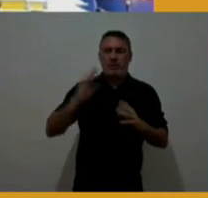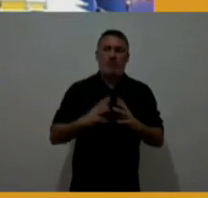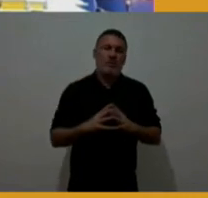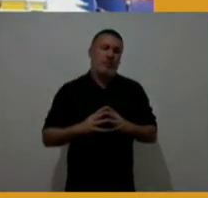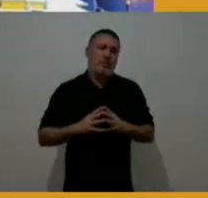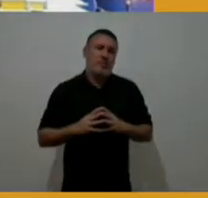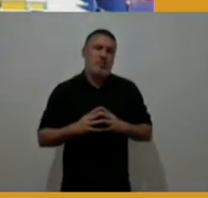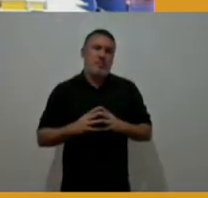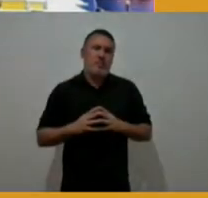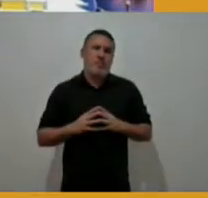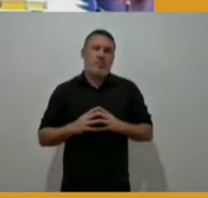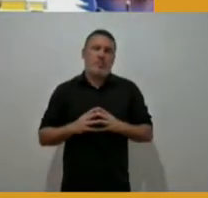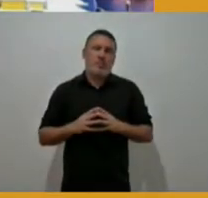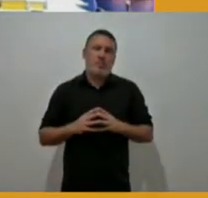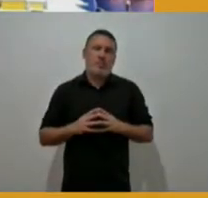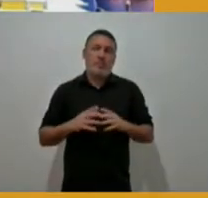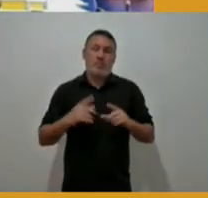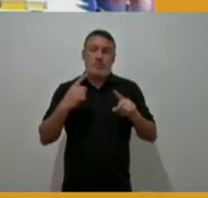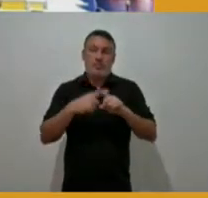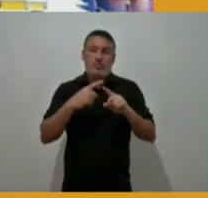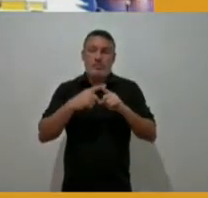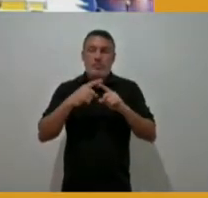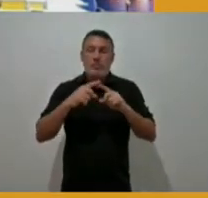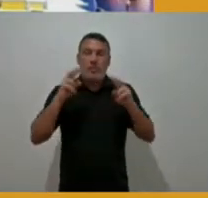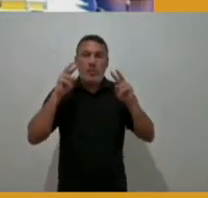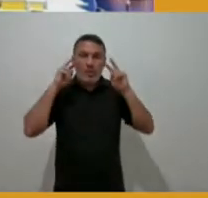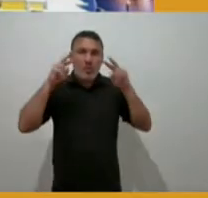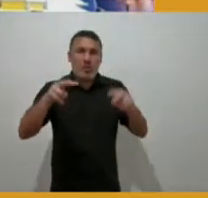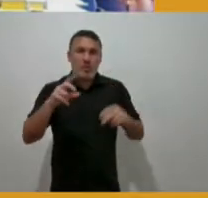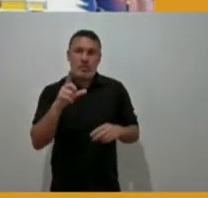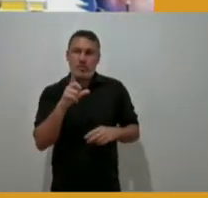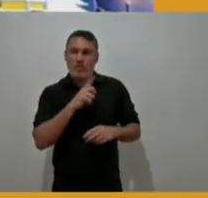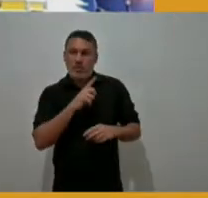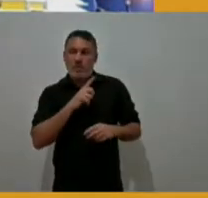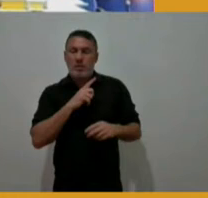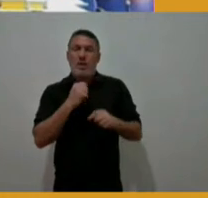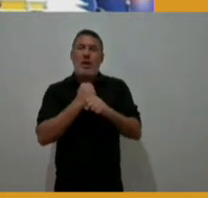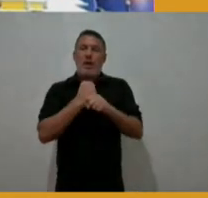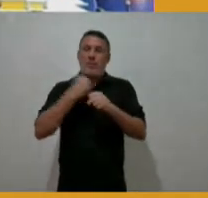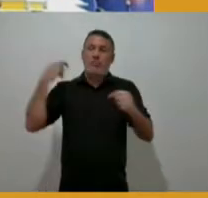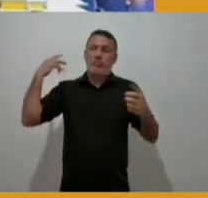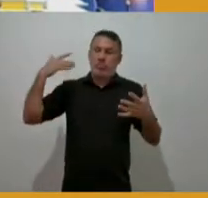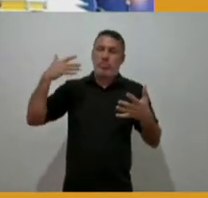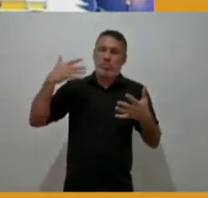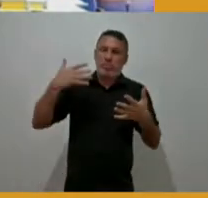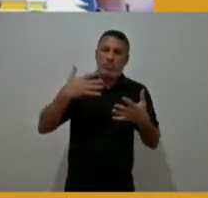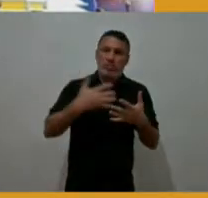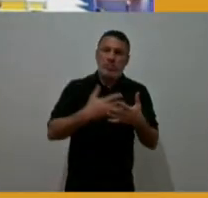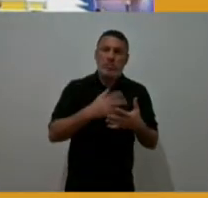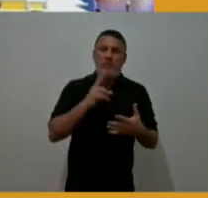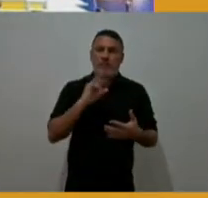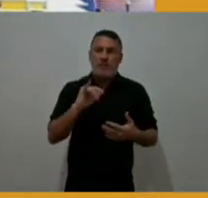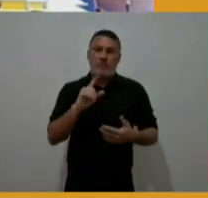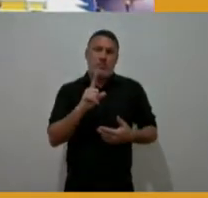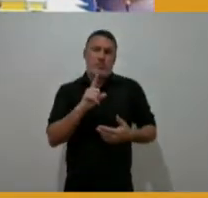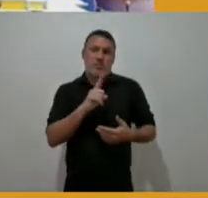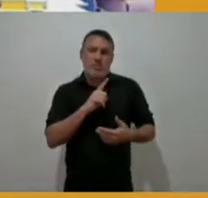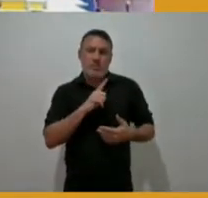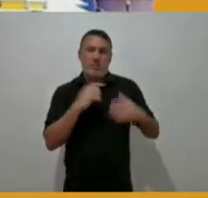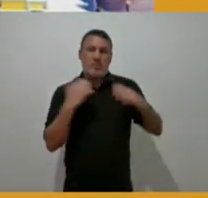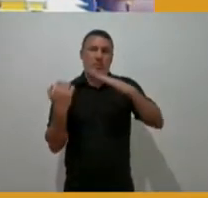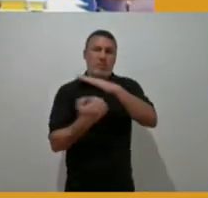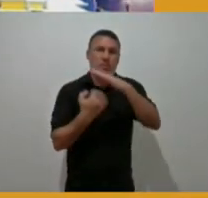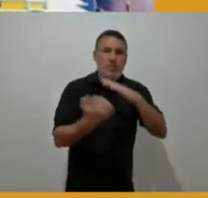O nosso horizonte tem que ser estendido para mais alguns anos, para posicionarmos as nossas empresas, as nossas